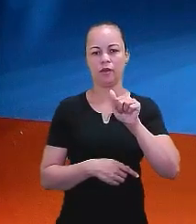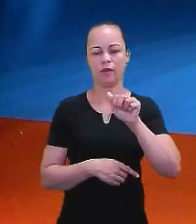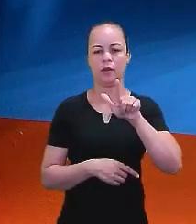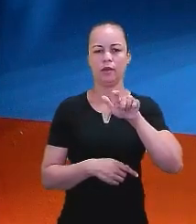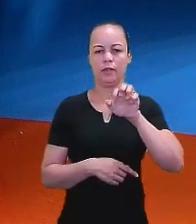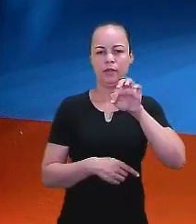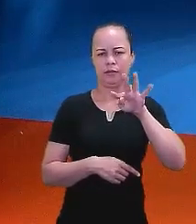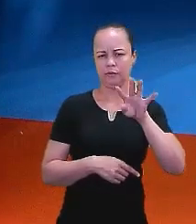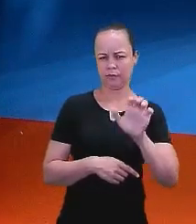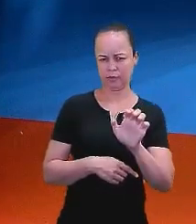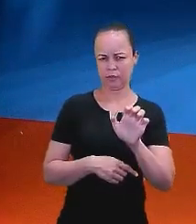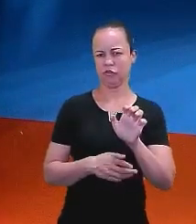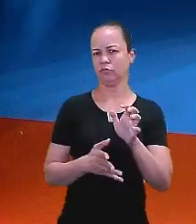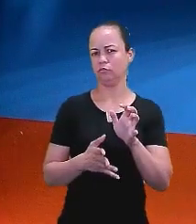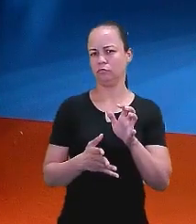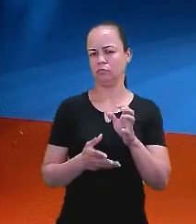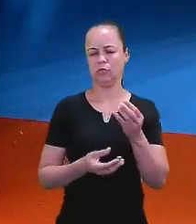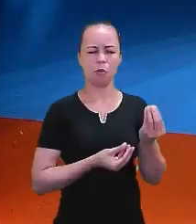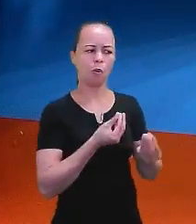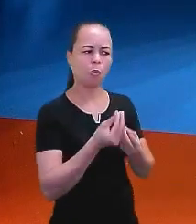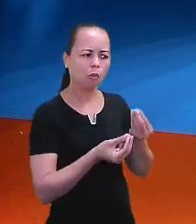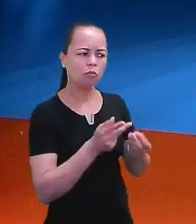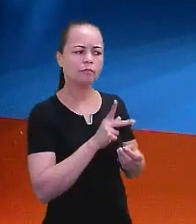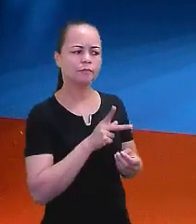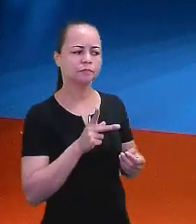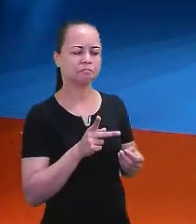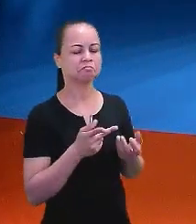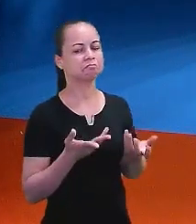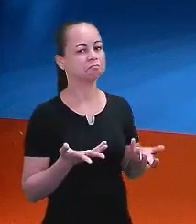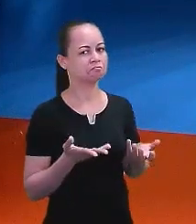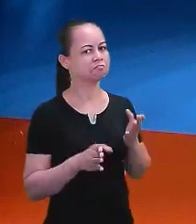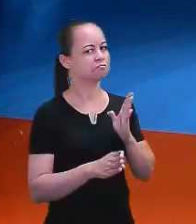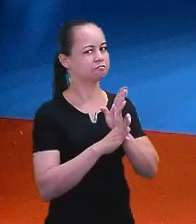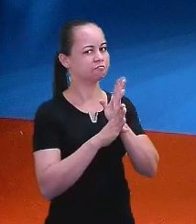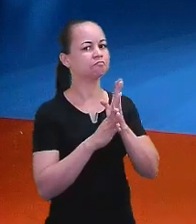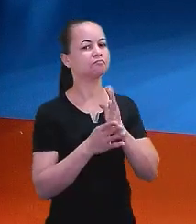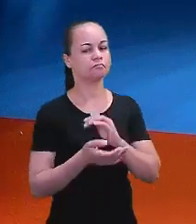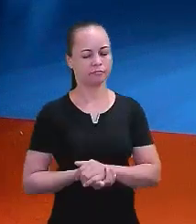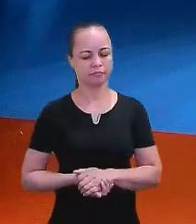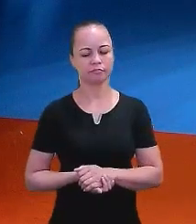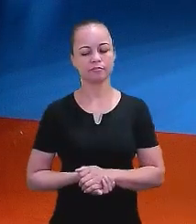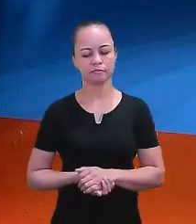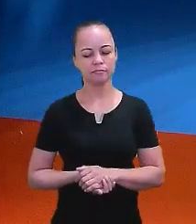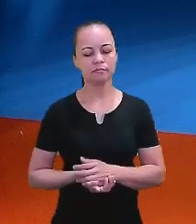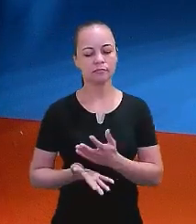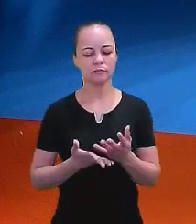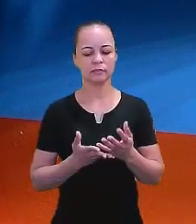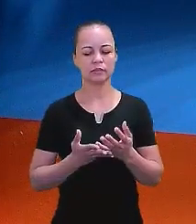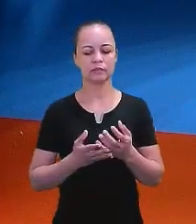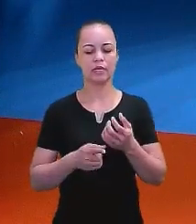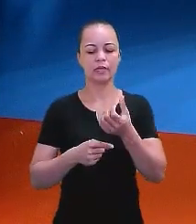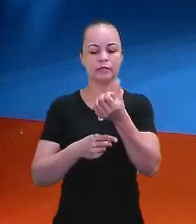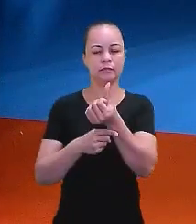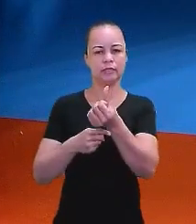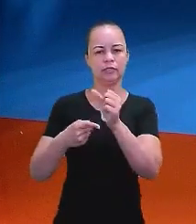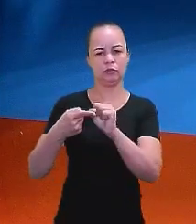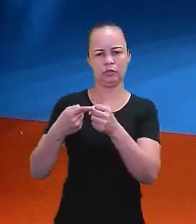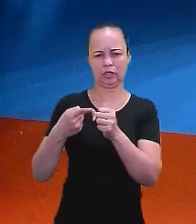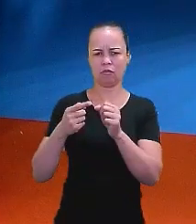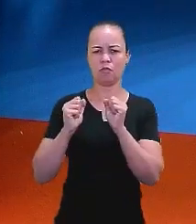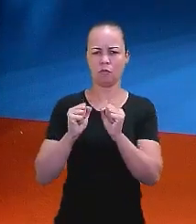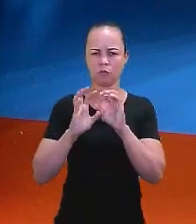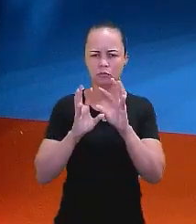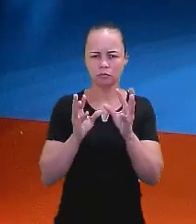professora? Vamos descobrir. 6/8. Eu posso simplificar? Posso,